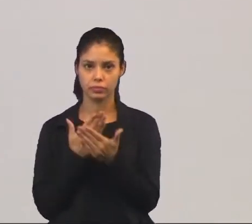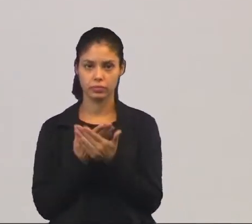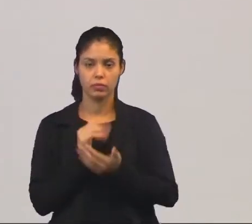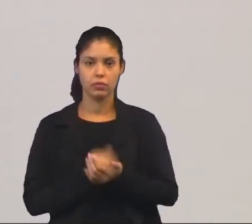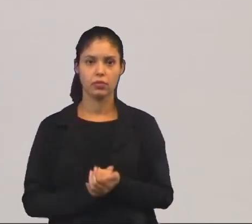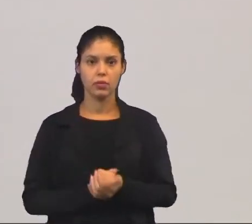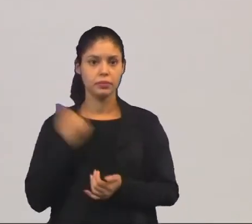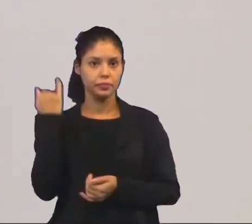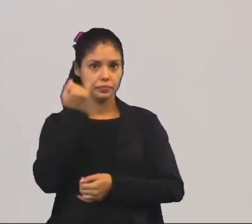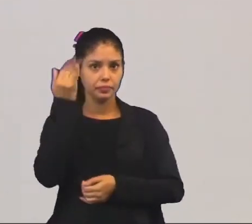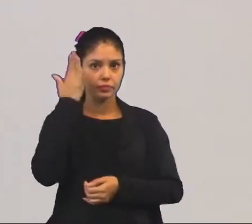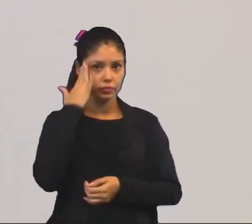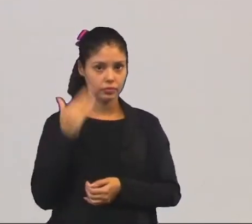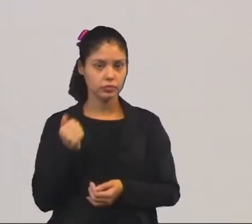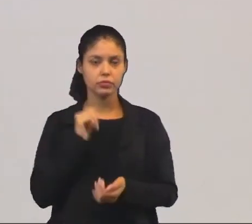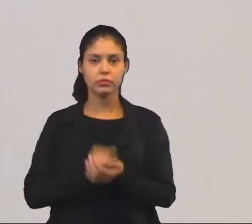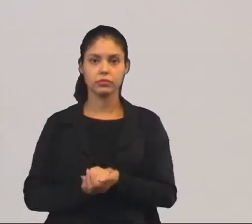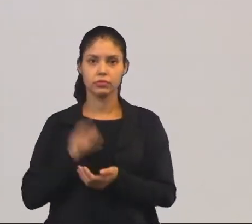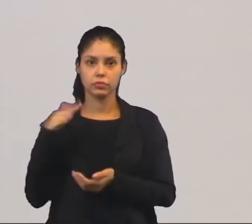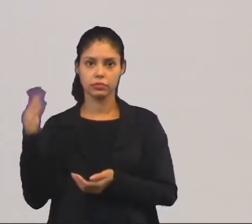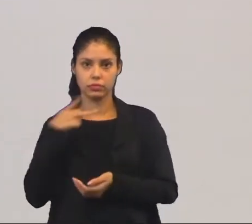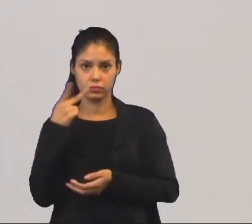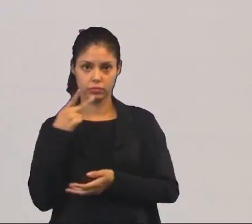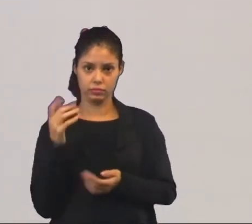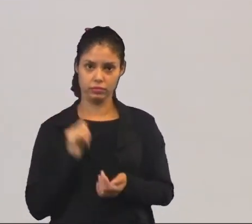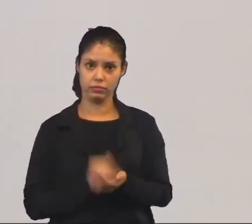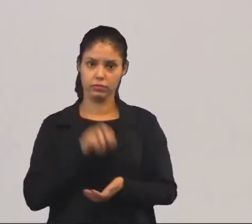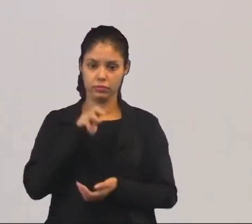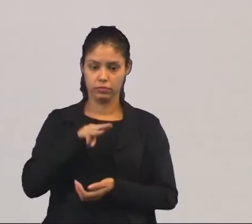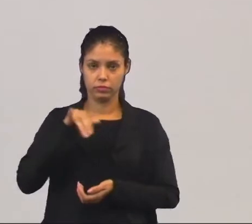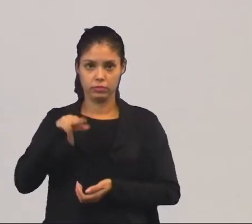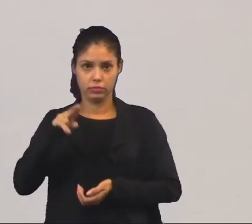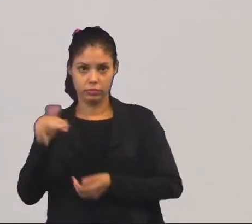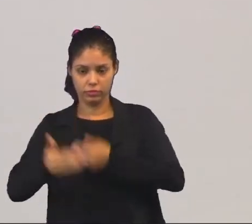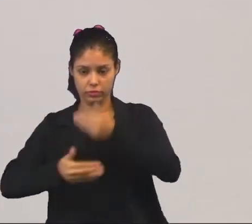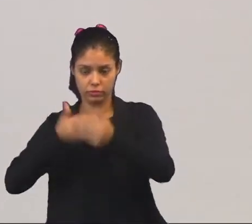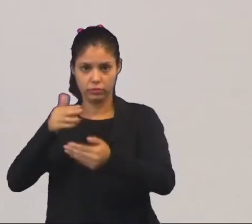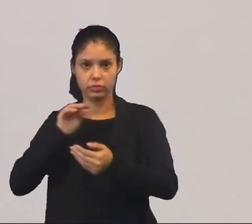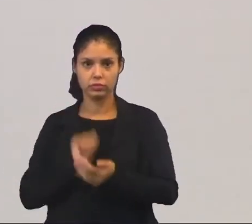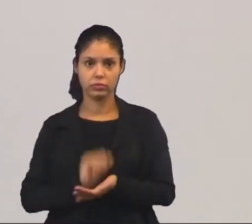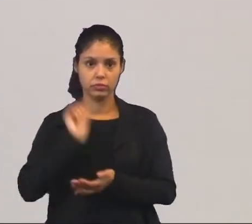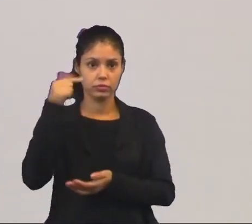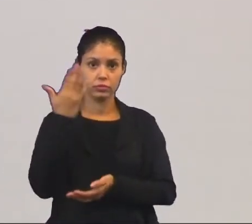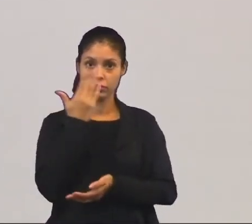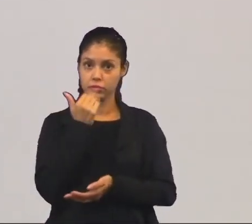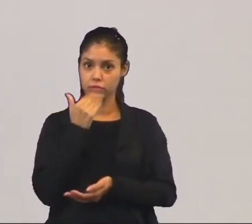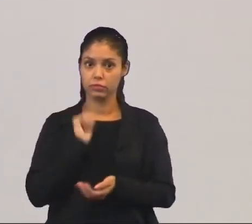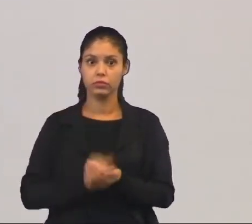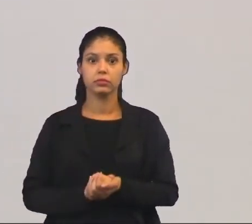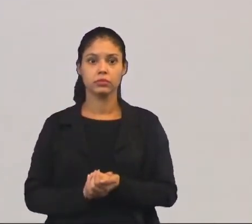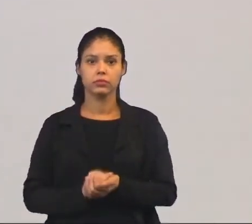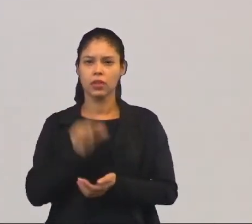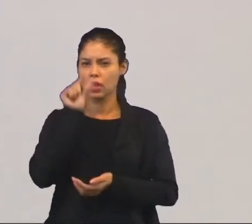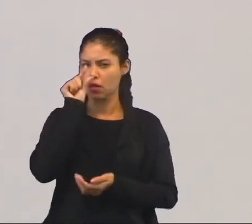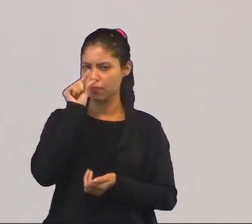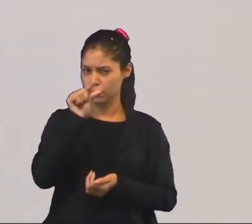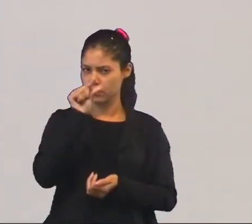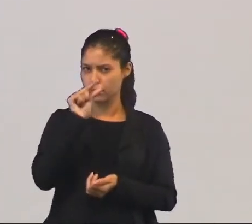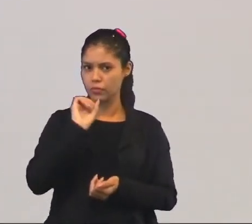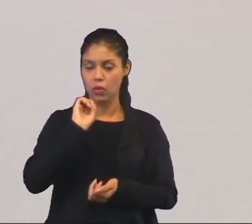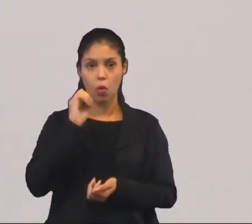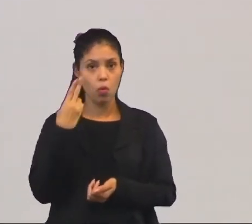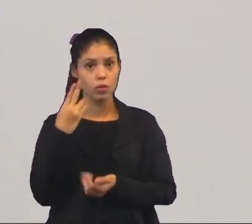é importante nós lembrarmos que quando falamos de alimentos minimamente processados, são alimentos que vão ter tido pouca